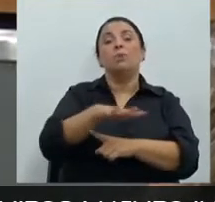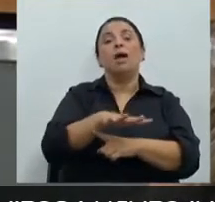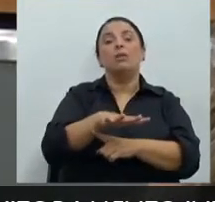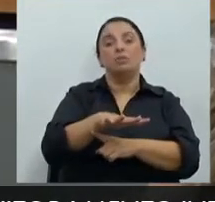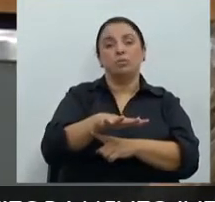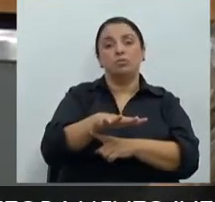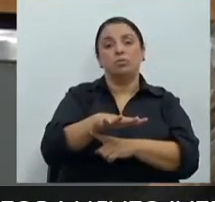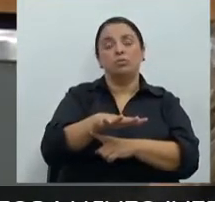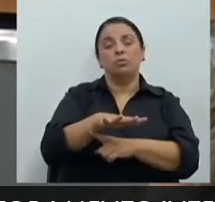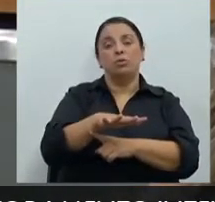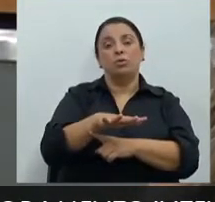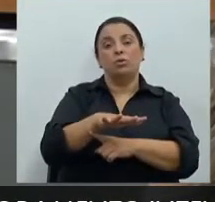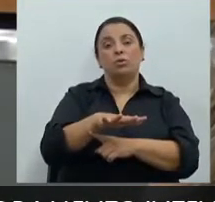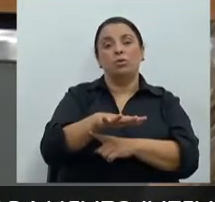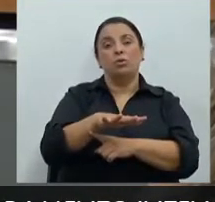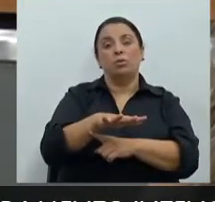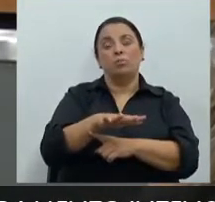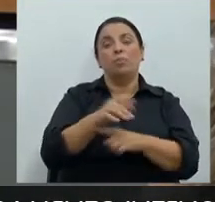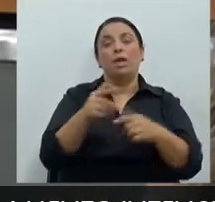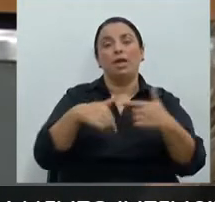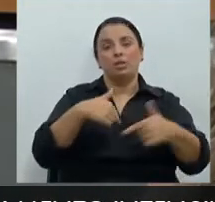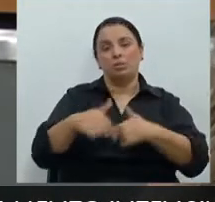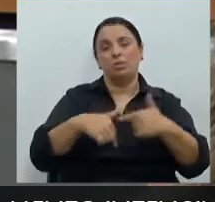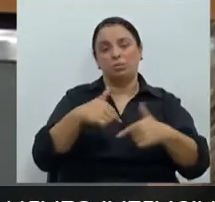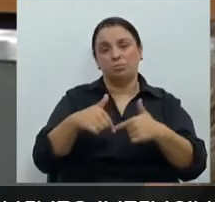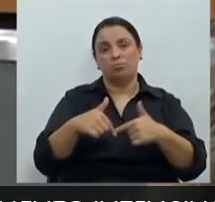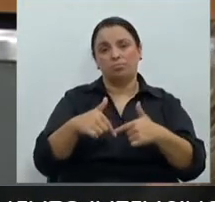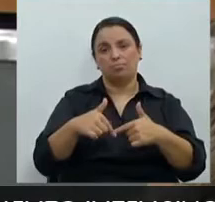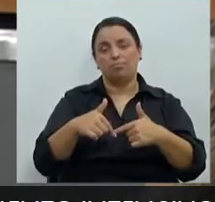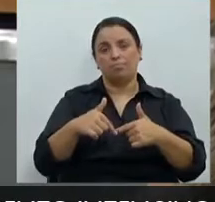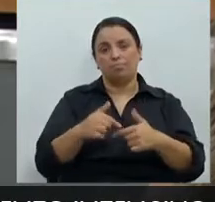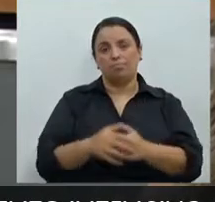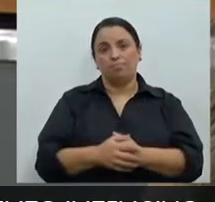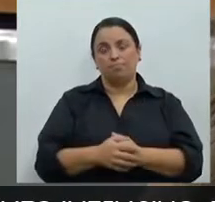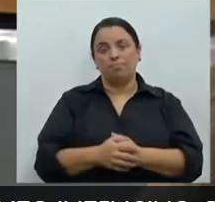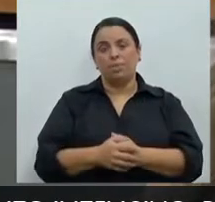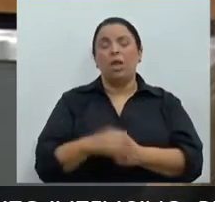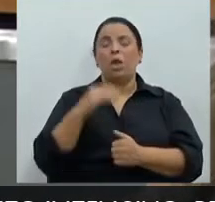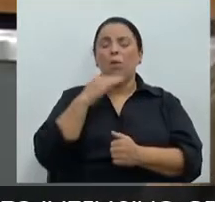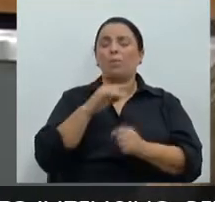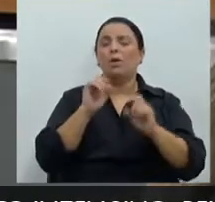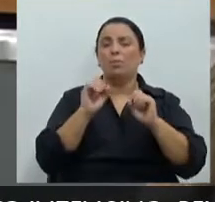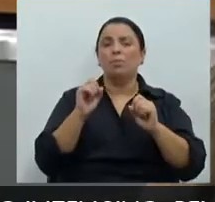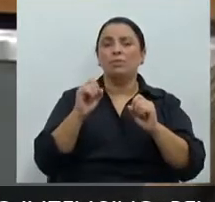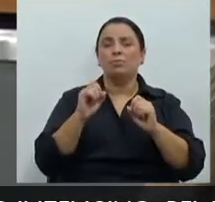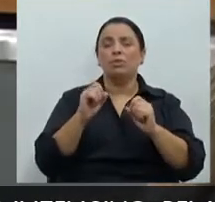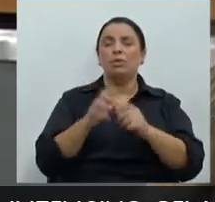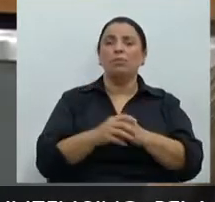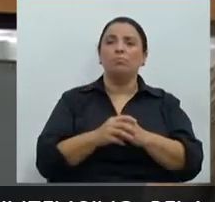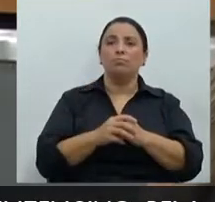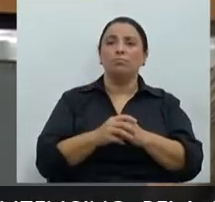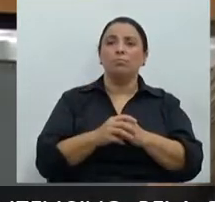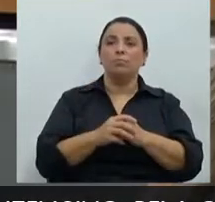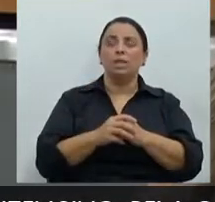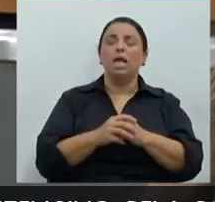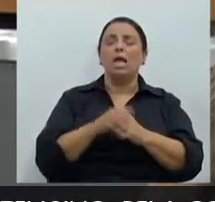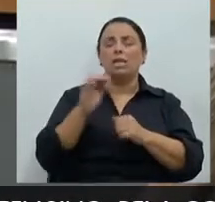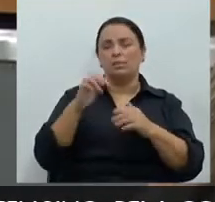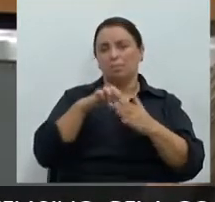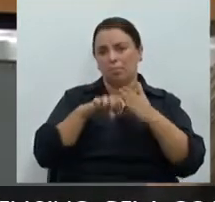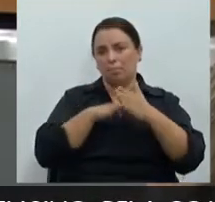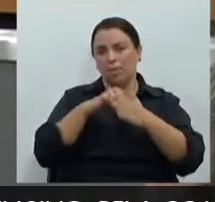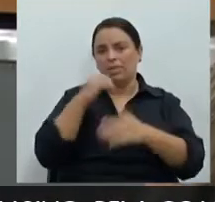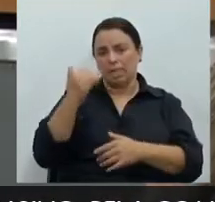Eu acho que as empresas, o que eu percebo, eventualmente, quando as pessoas ligam e ligam para a